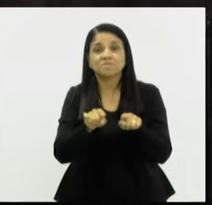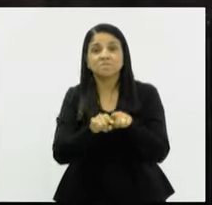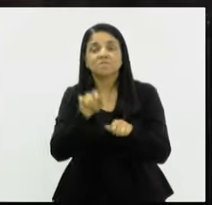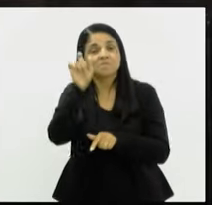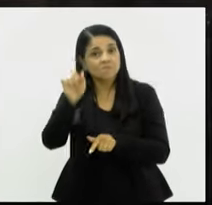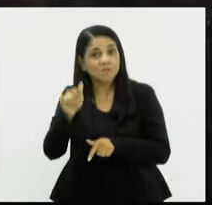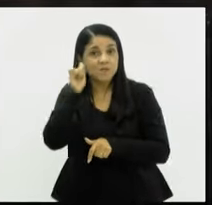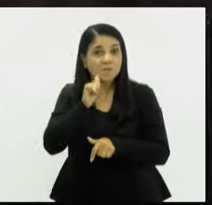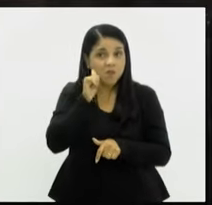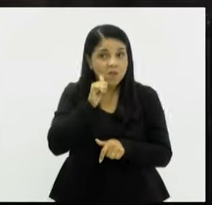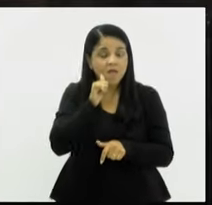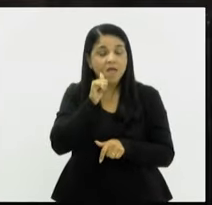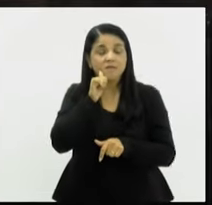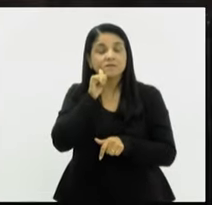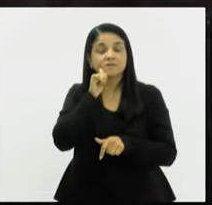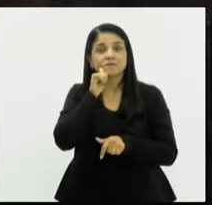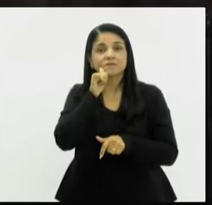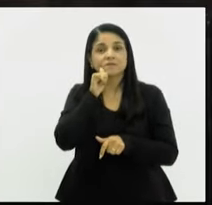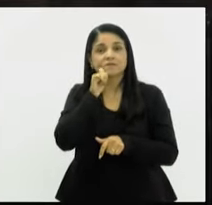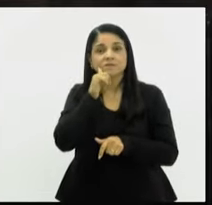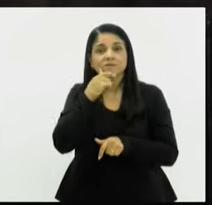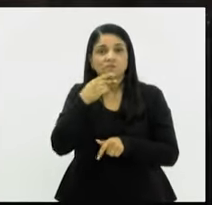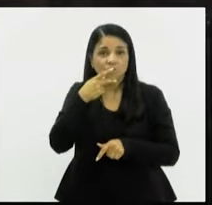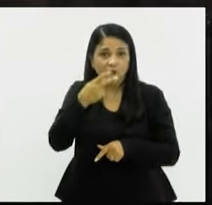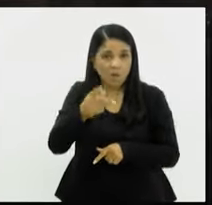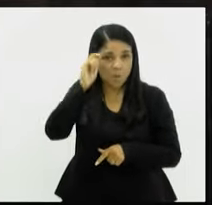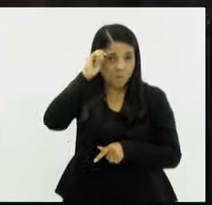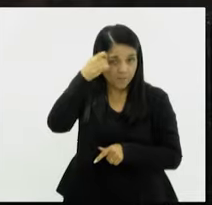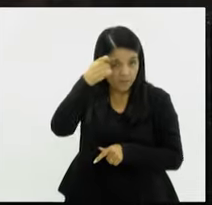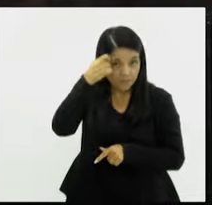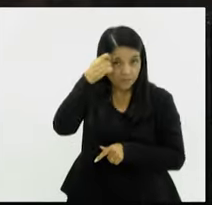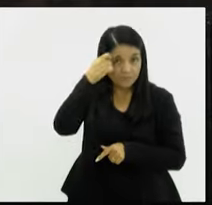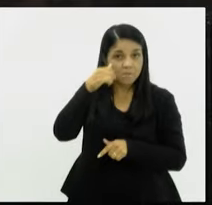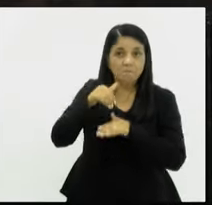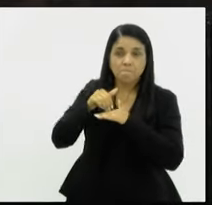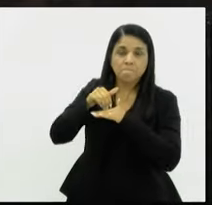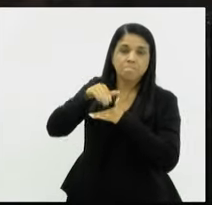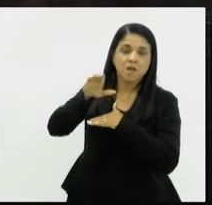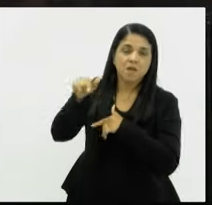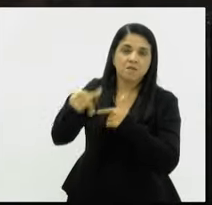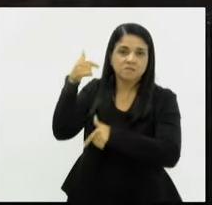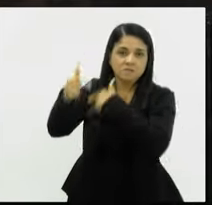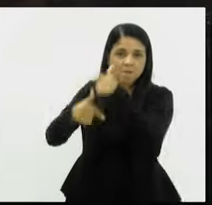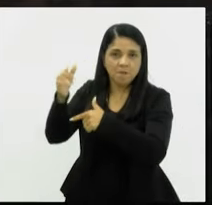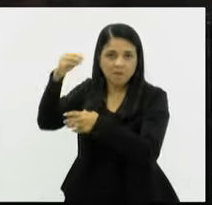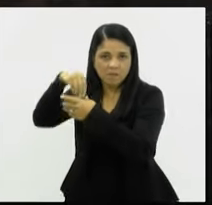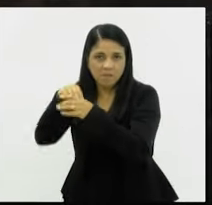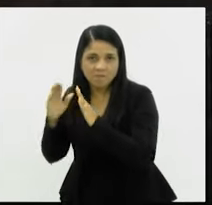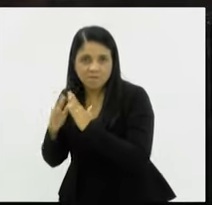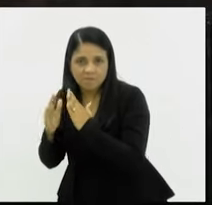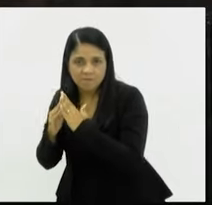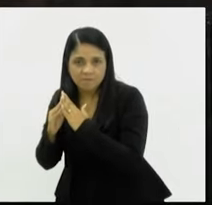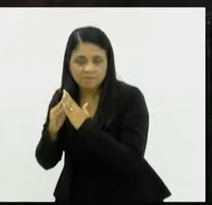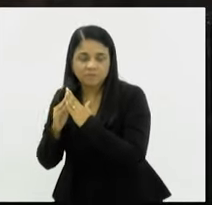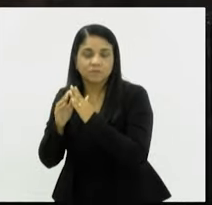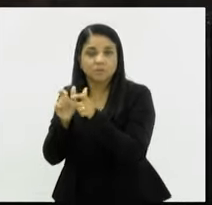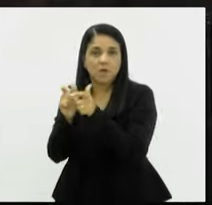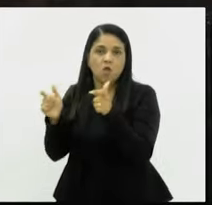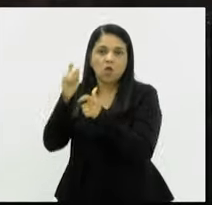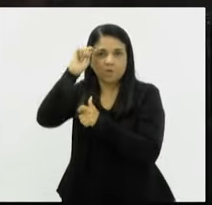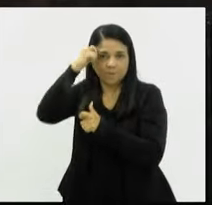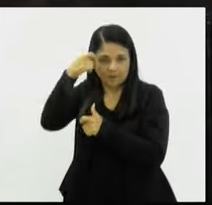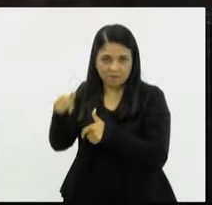mulheres que se declararam pretas tinham a maior taxa de realização de afazeres domésticos, chegando a um índice